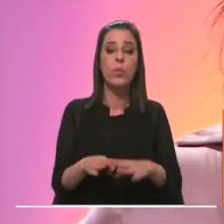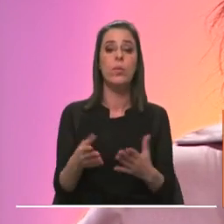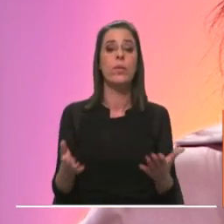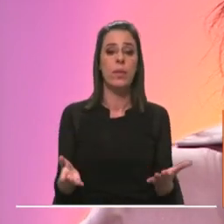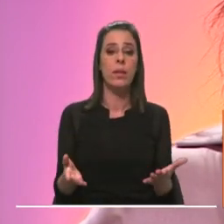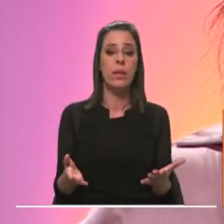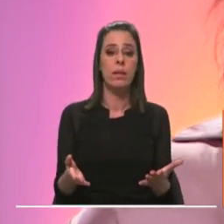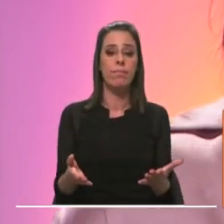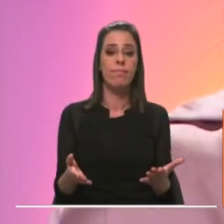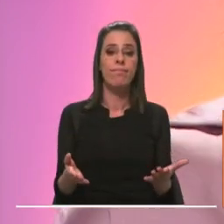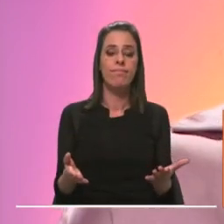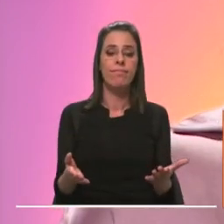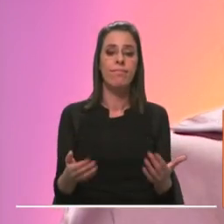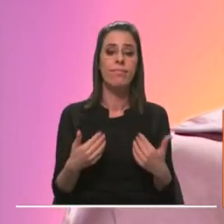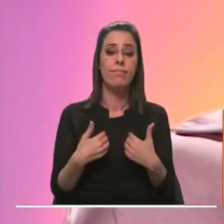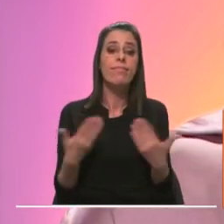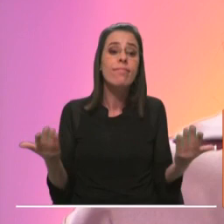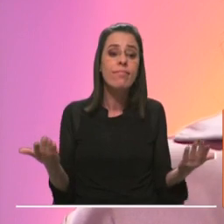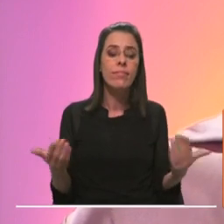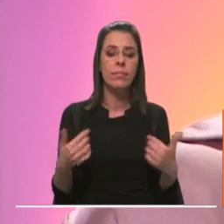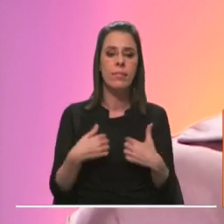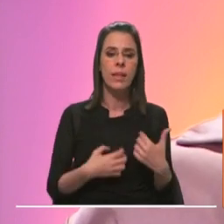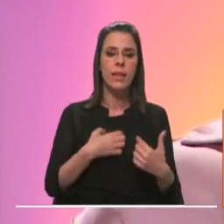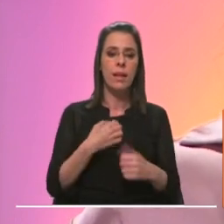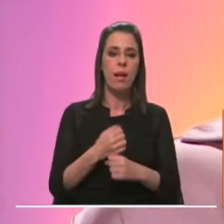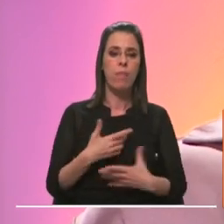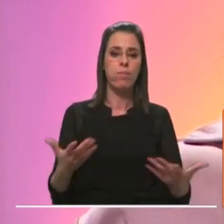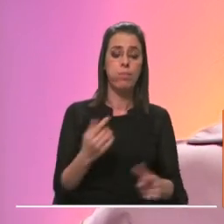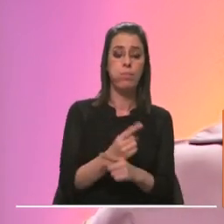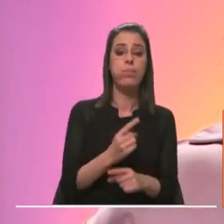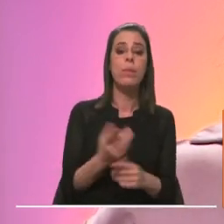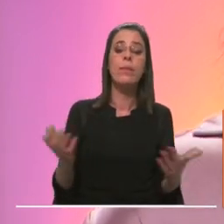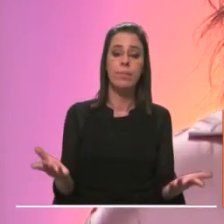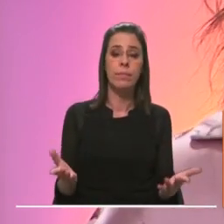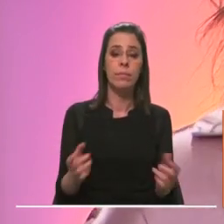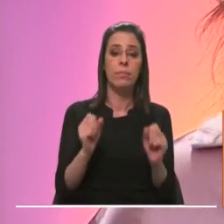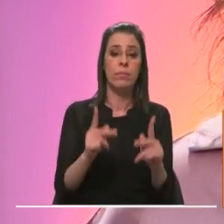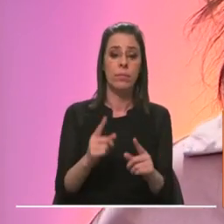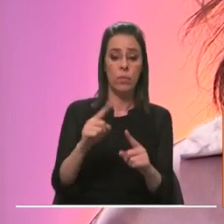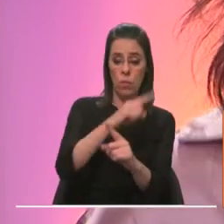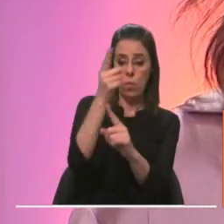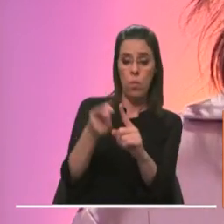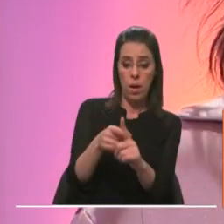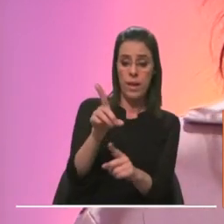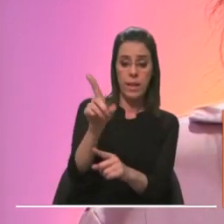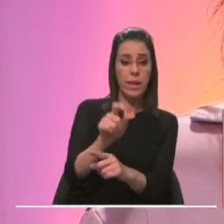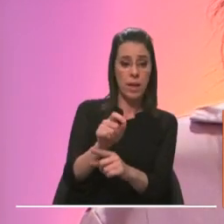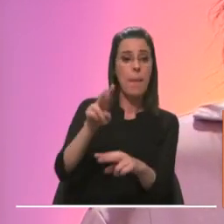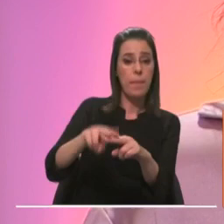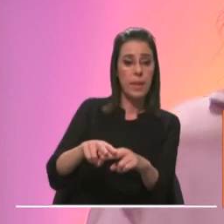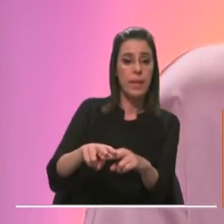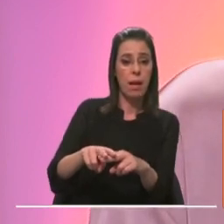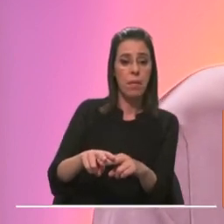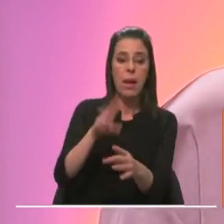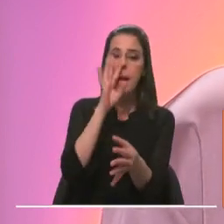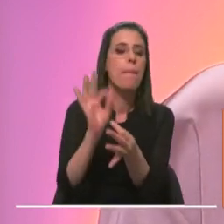fez. E nós, eu sinto aquela impotência mesmo, porque, ok, apanhou 1 ano e 6 meses de prisão,